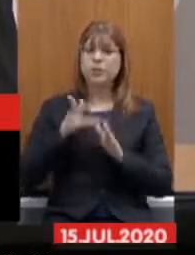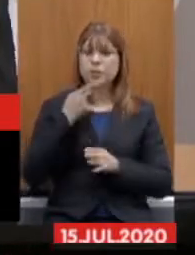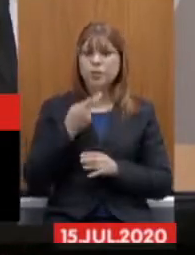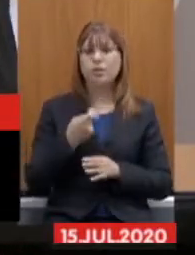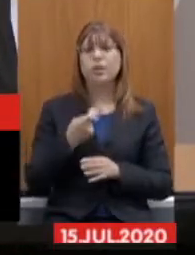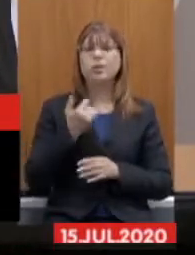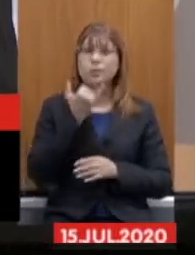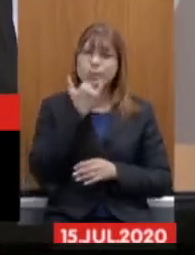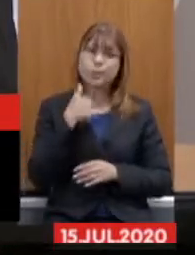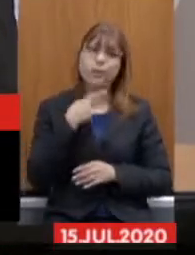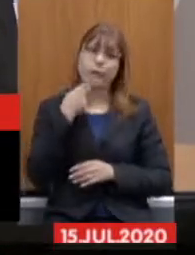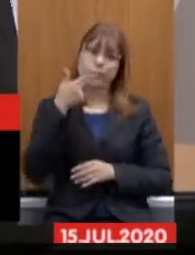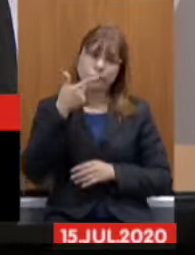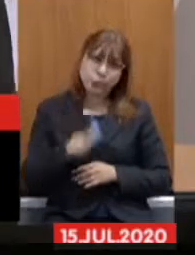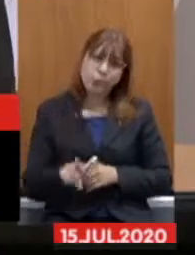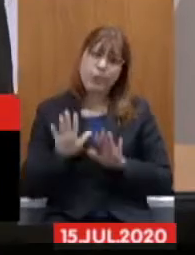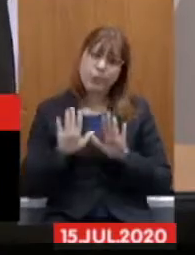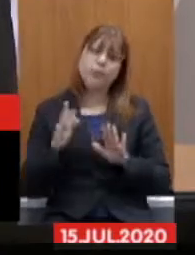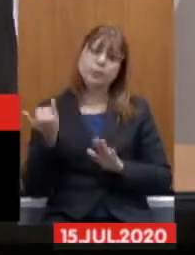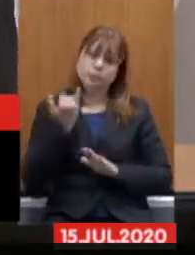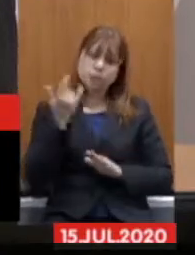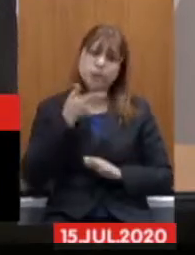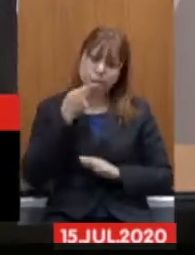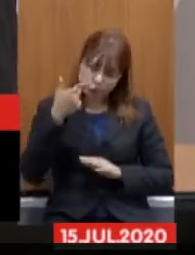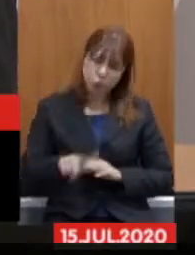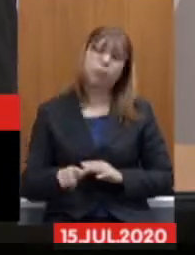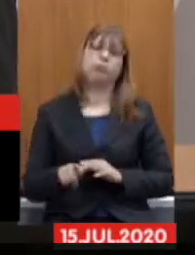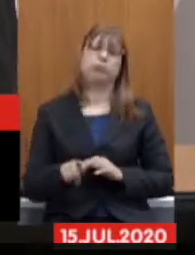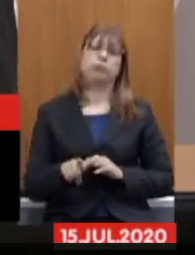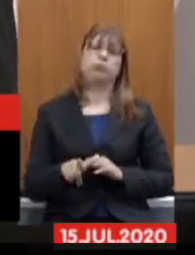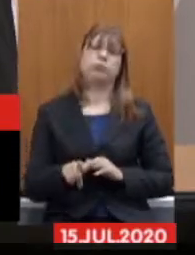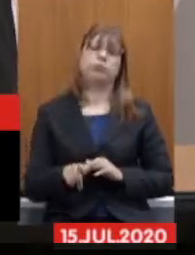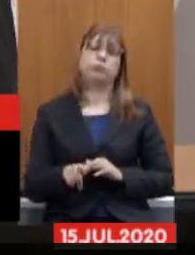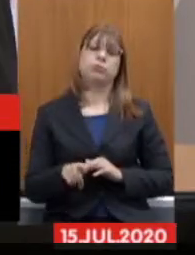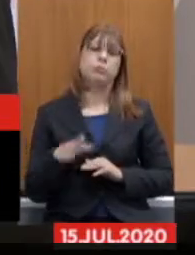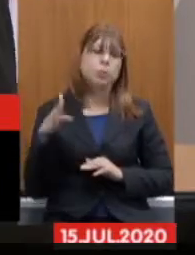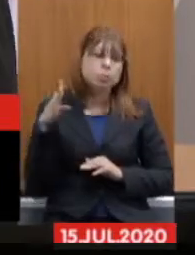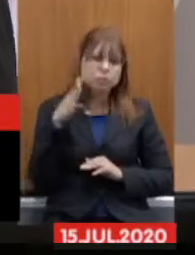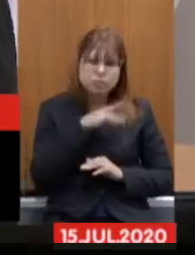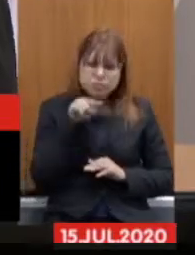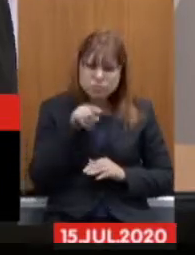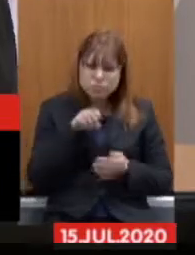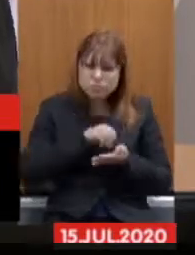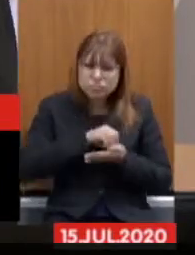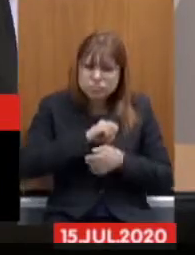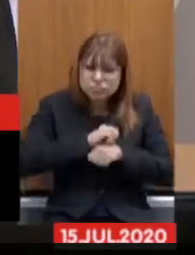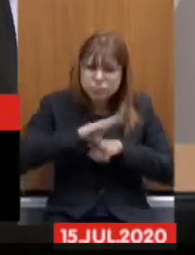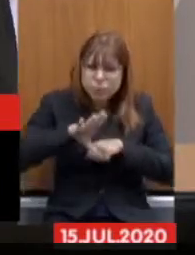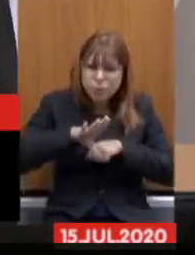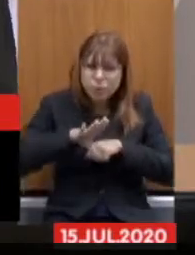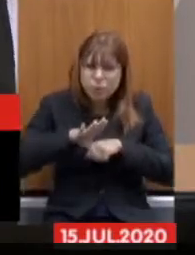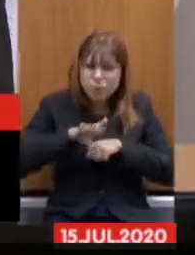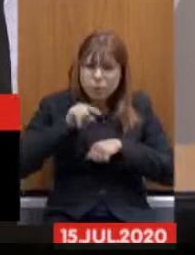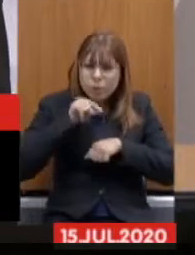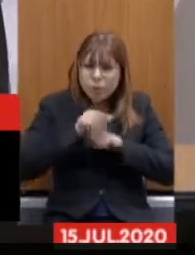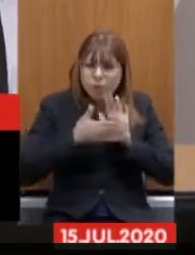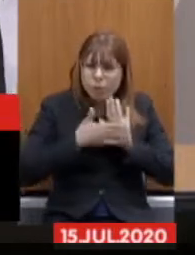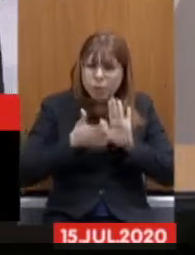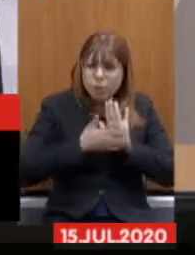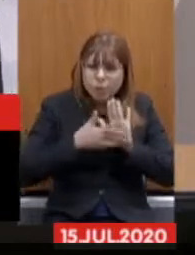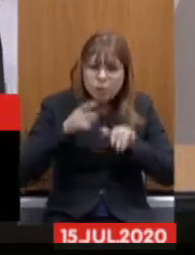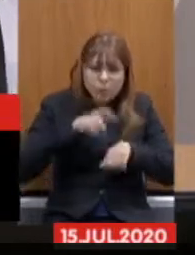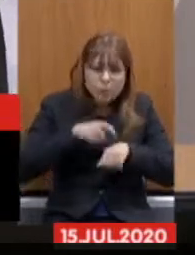em perdoe se eu tô sendo repetitivo mas é importante ser e a crueldade do envio dessa proposta durante a maior